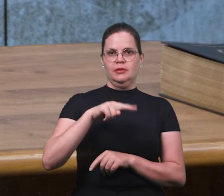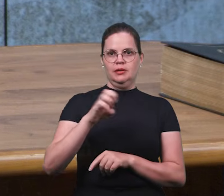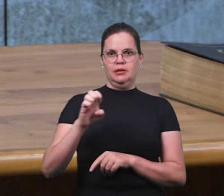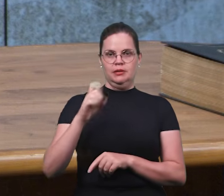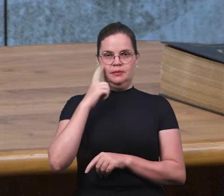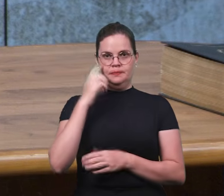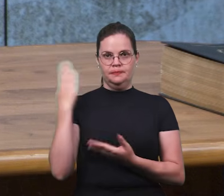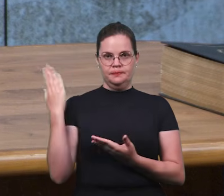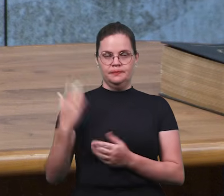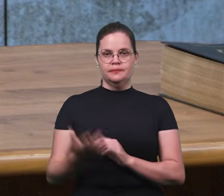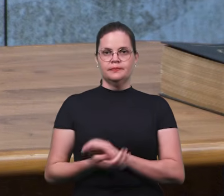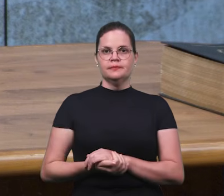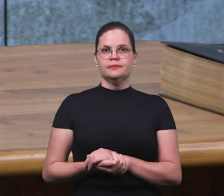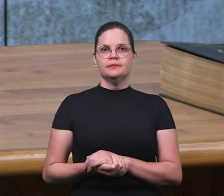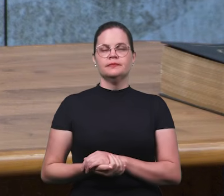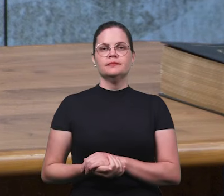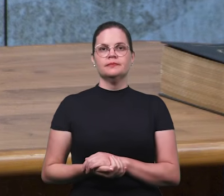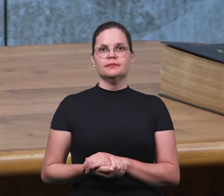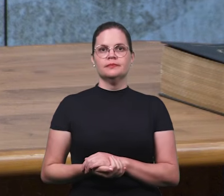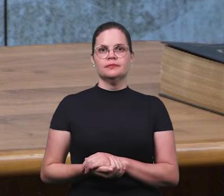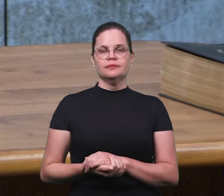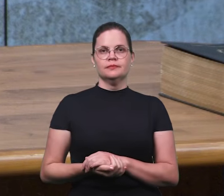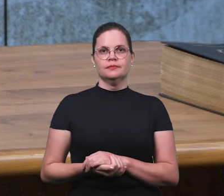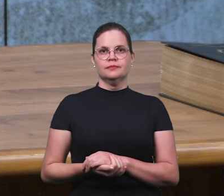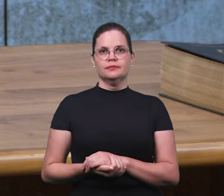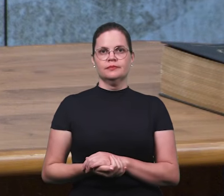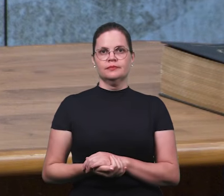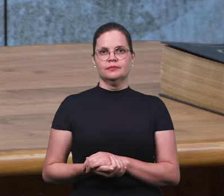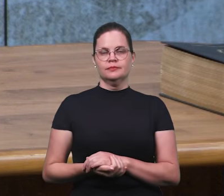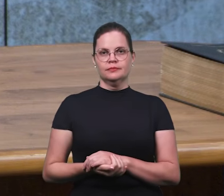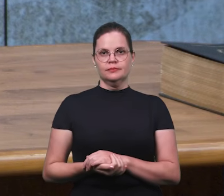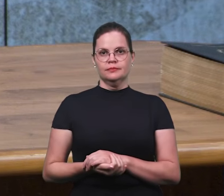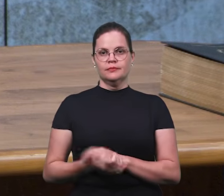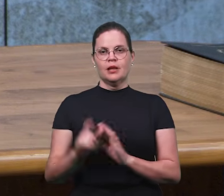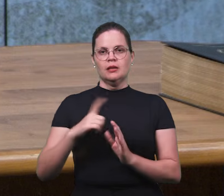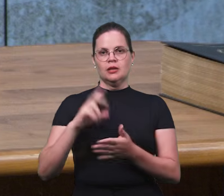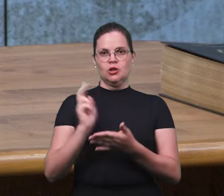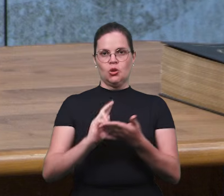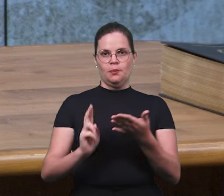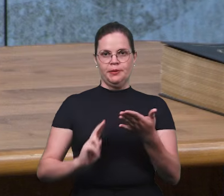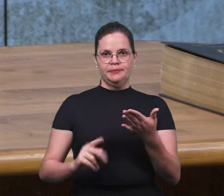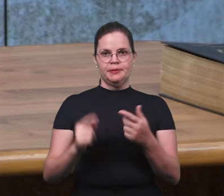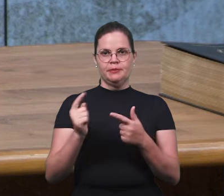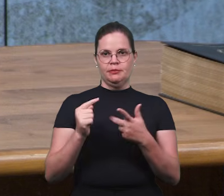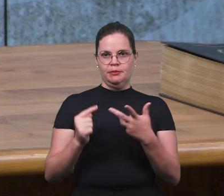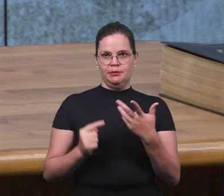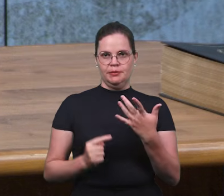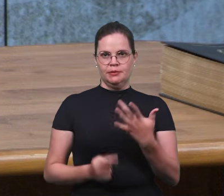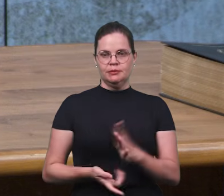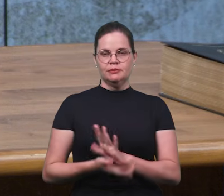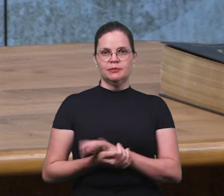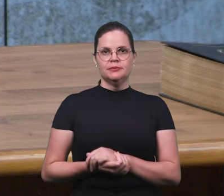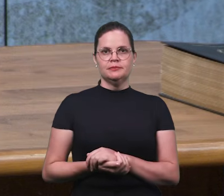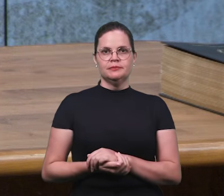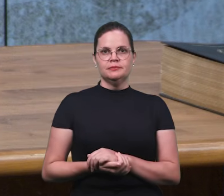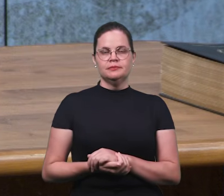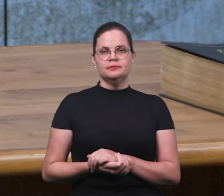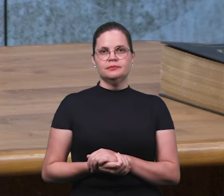e Uel, Benaia, Bedias, Queluí, Vanias,